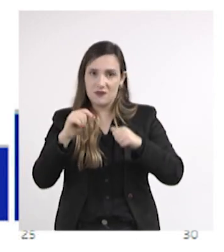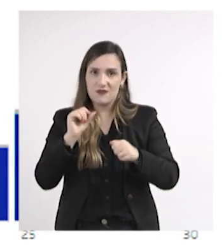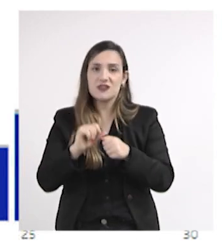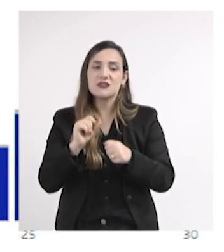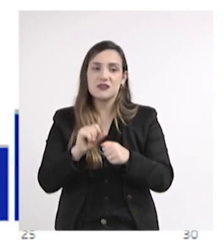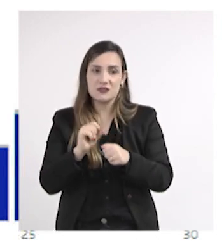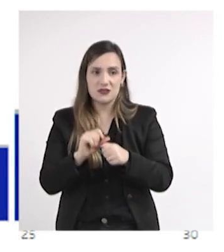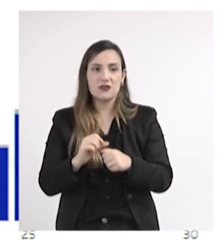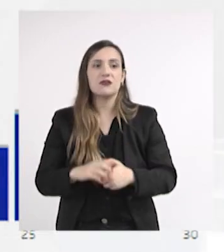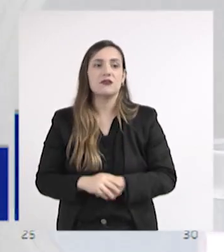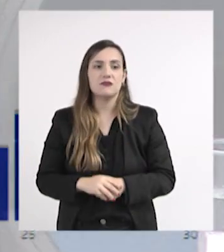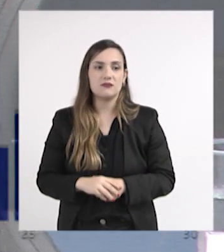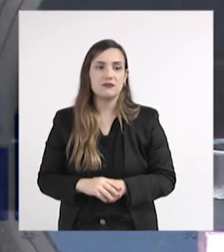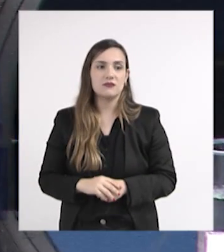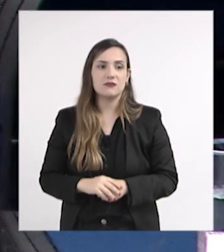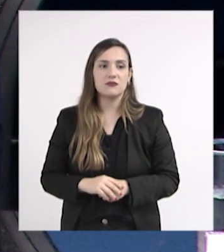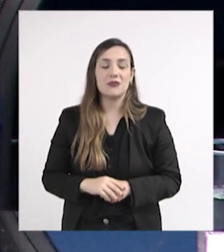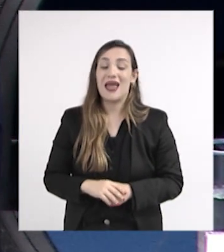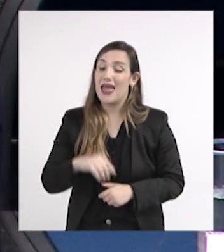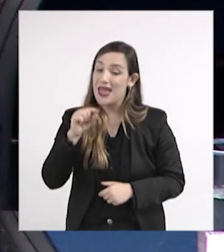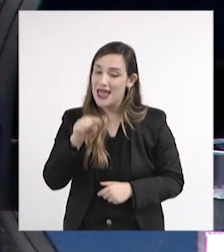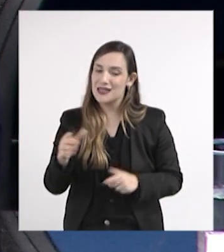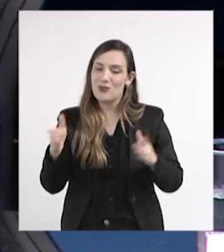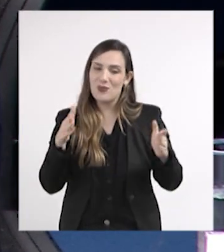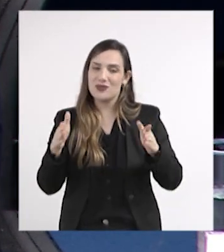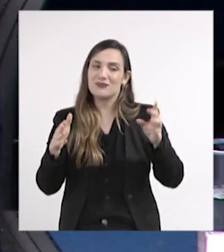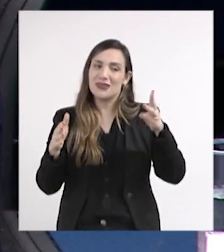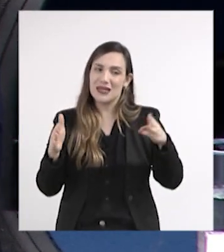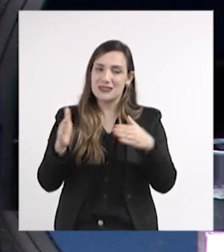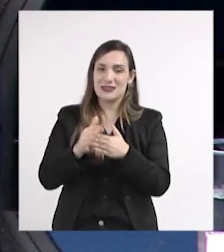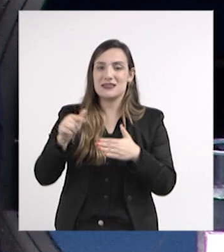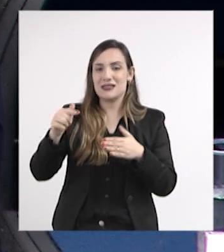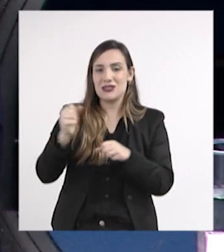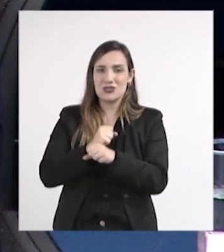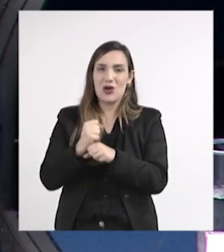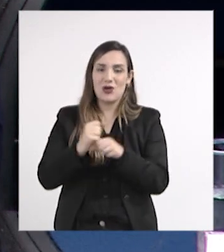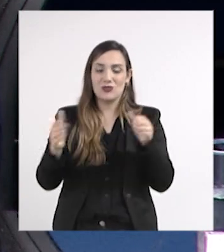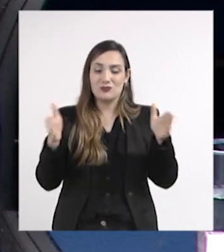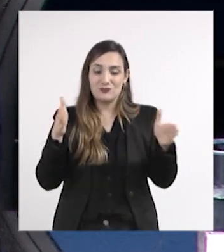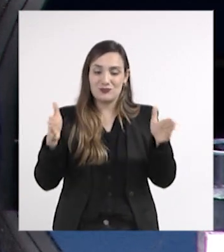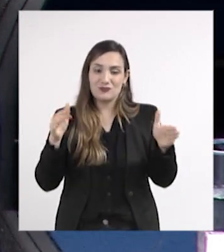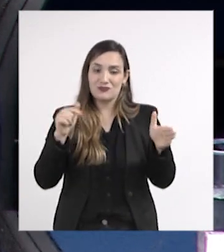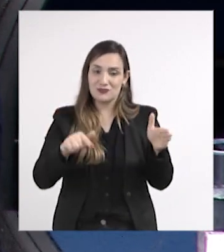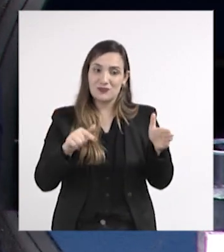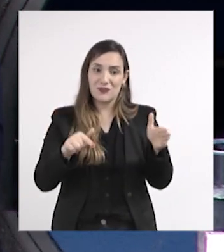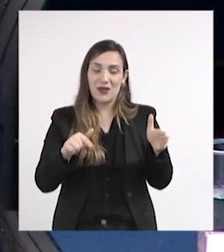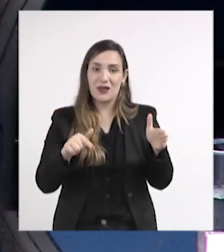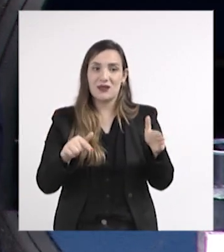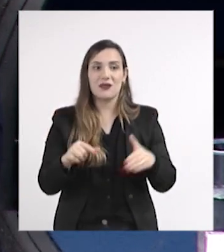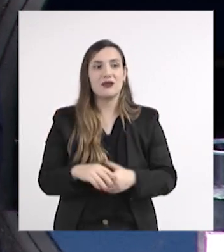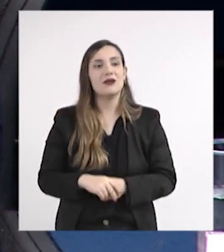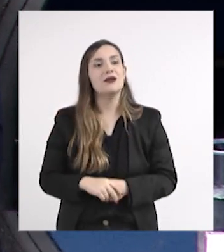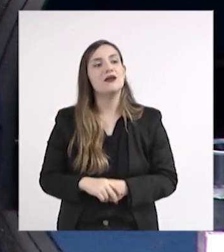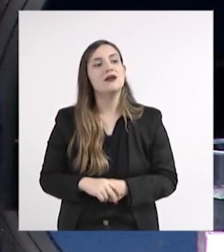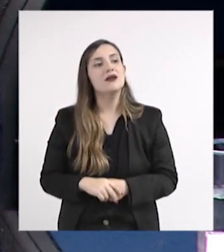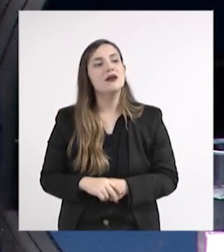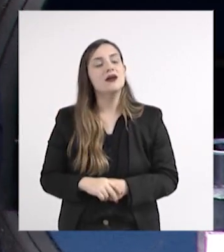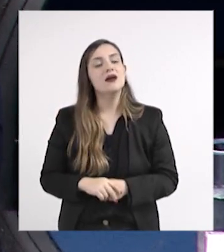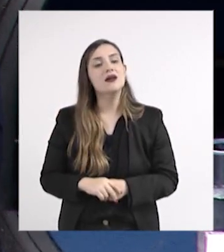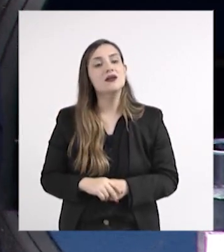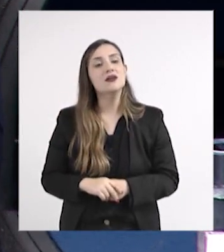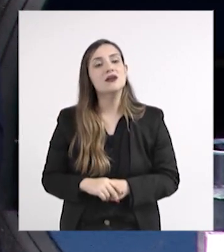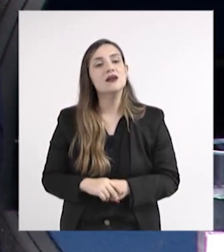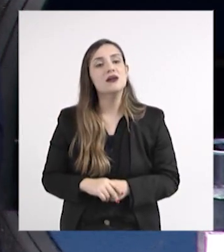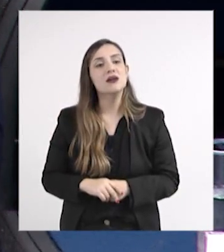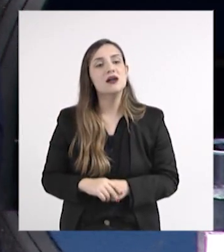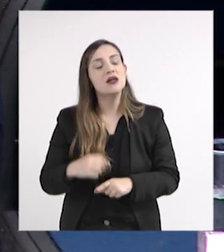ao longo da concessão. É neste momento, é neste ciclo, nos primeiros anos de concessão, que a